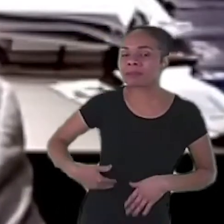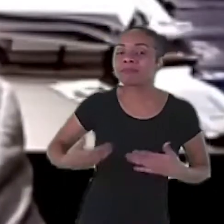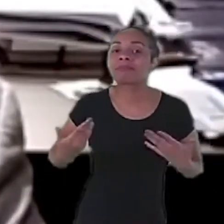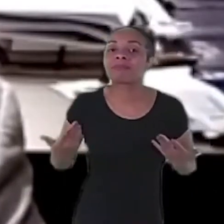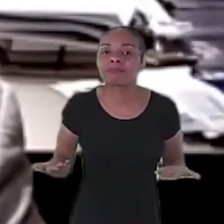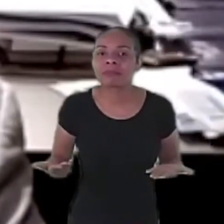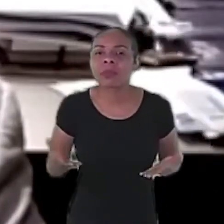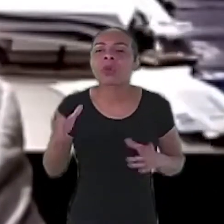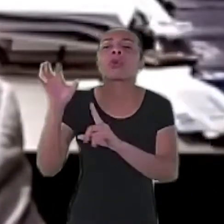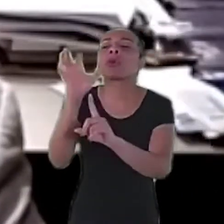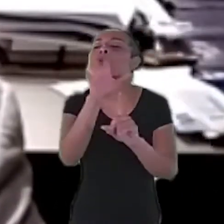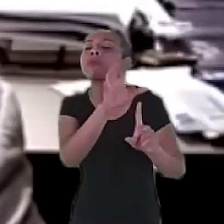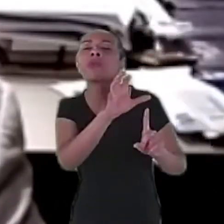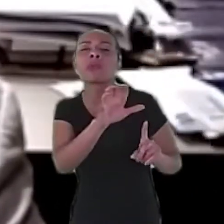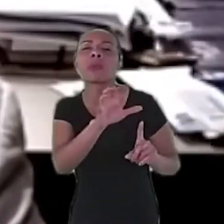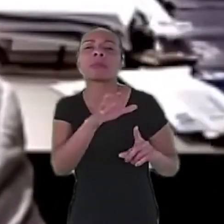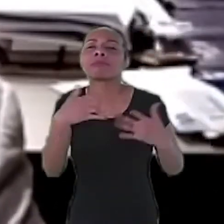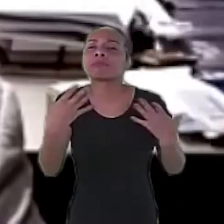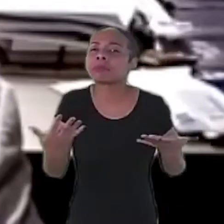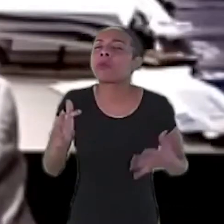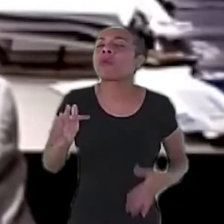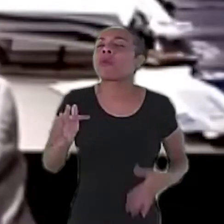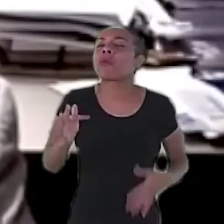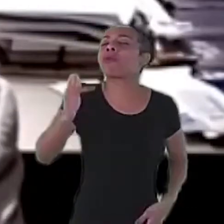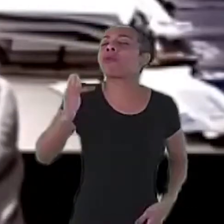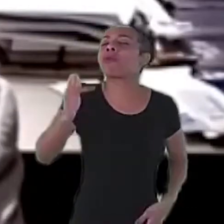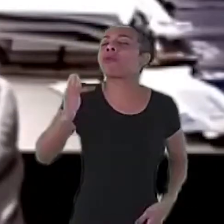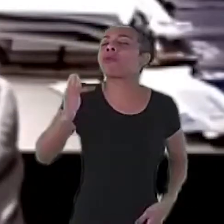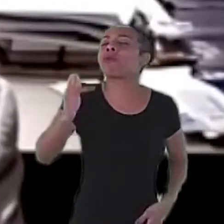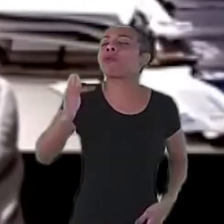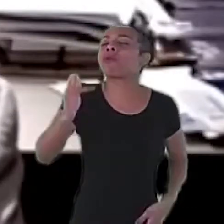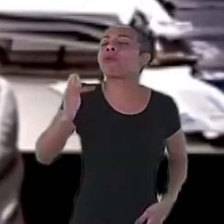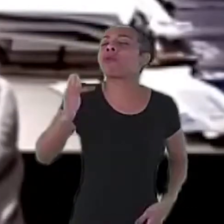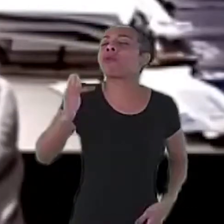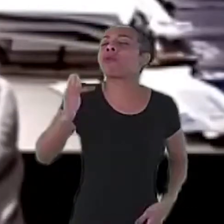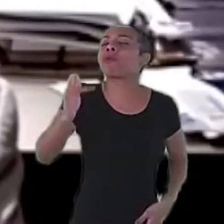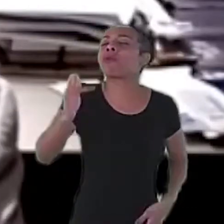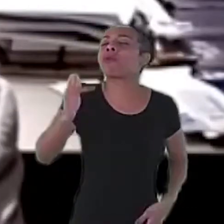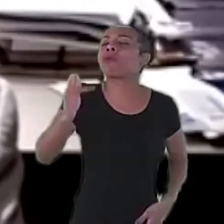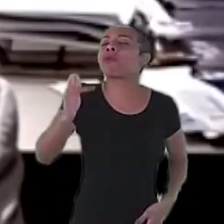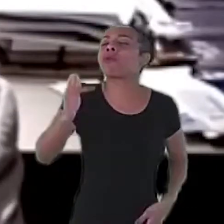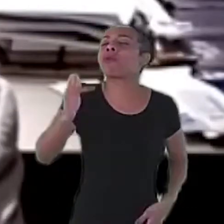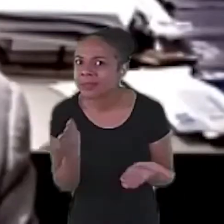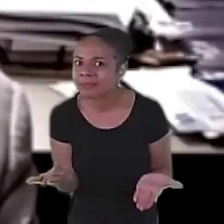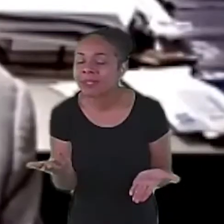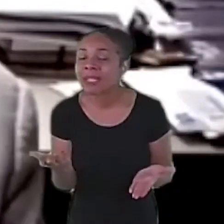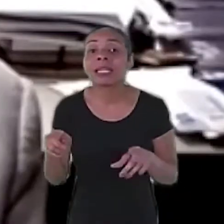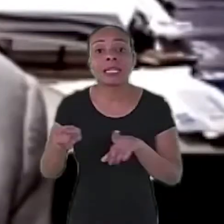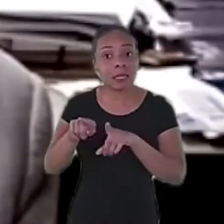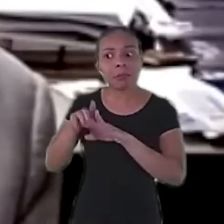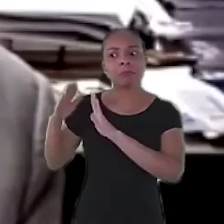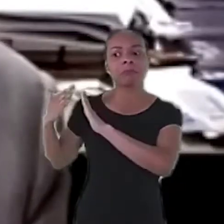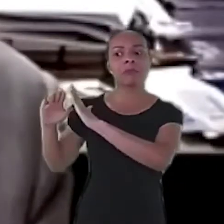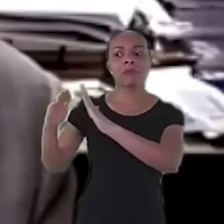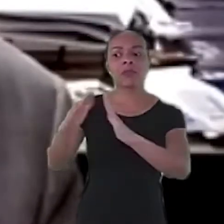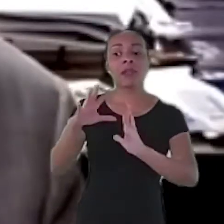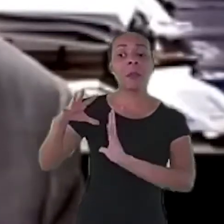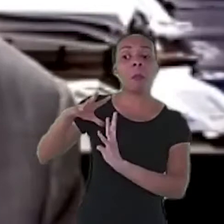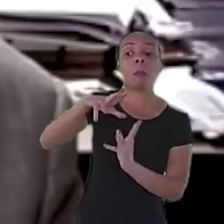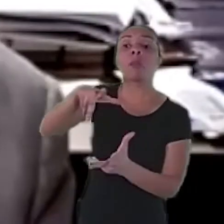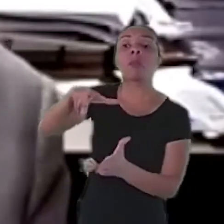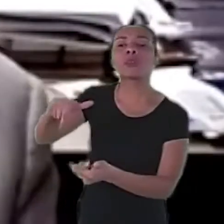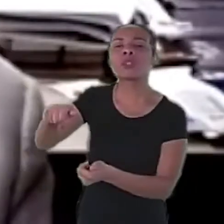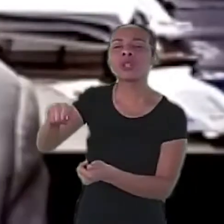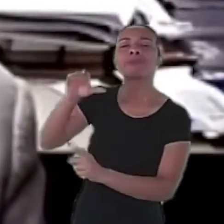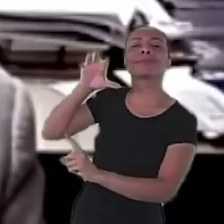isso poderá ter, que consequências. Qual é a consequência para a periferia mundial? Hoje no Brasil se discute se